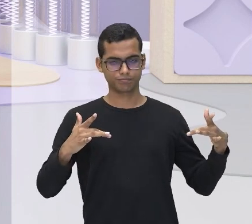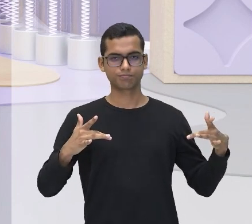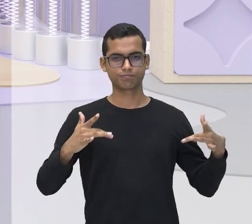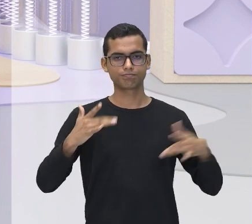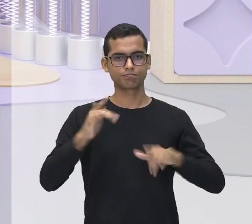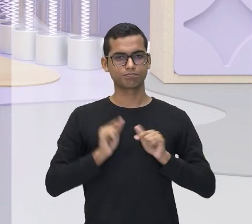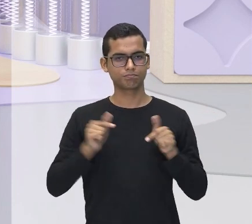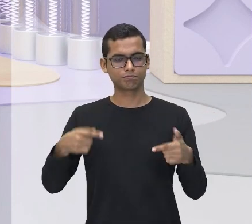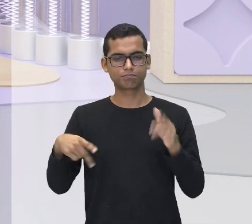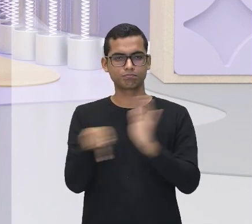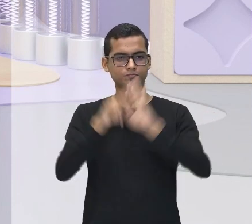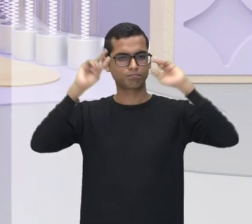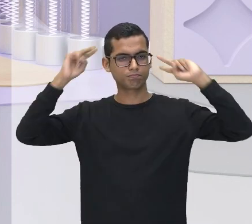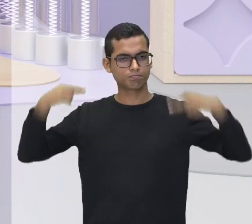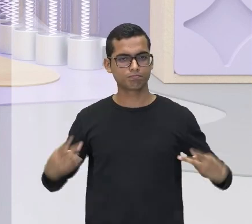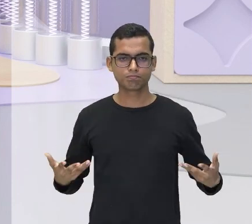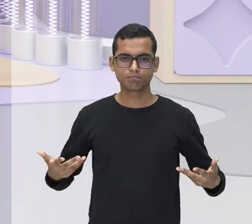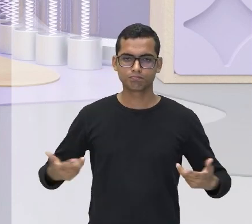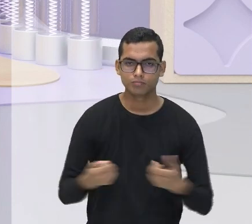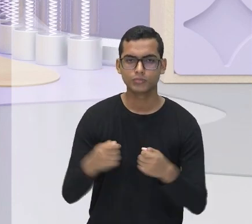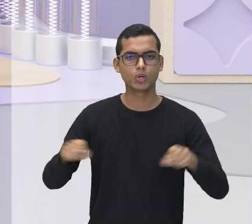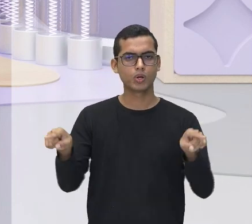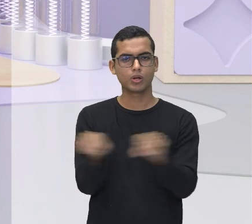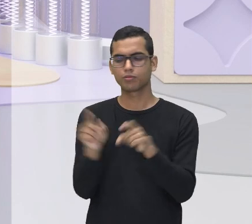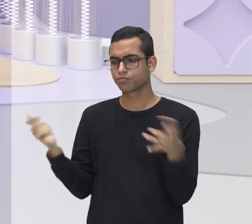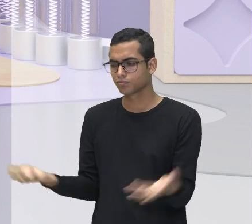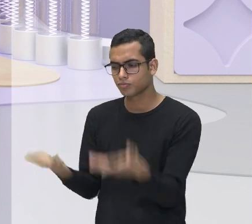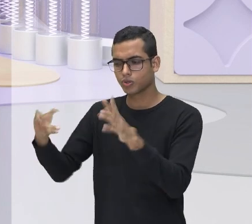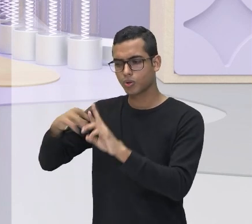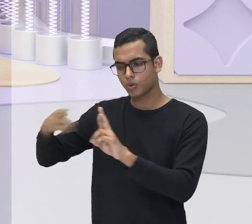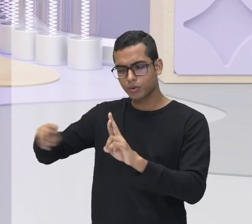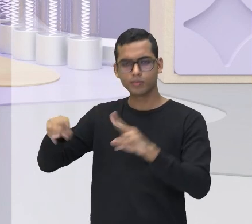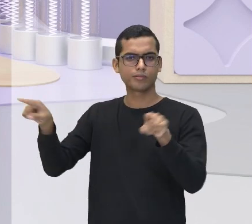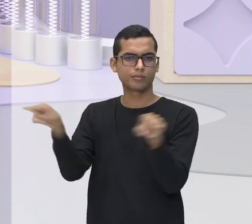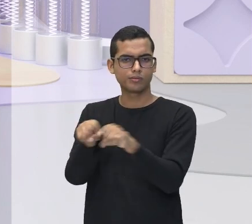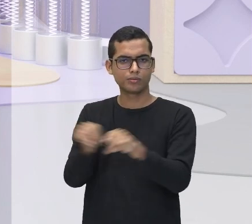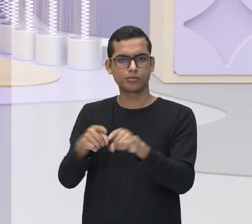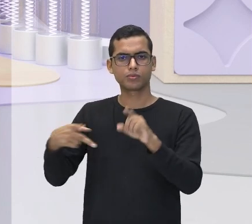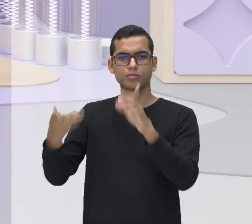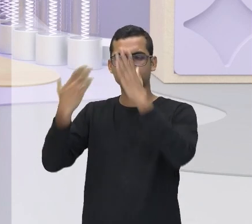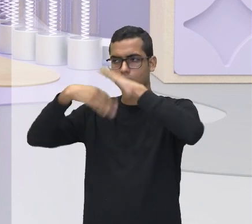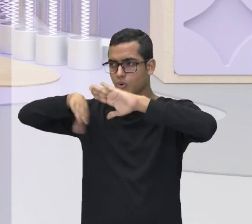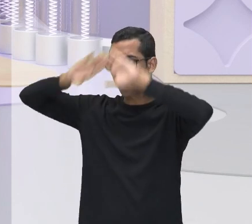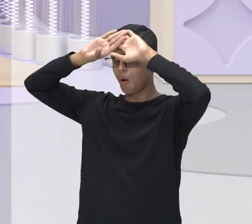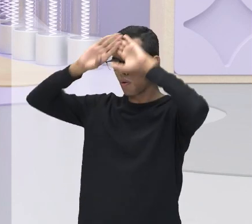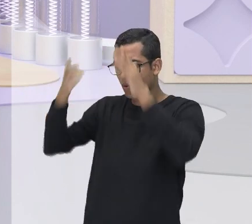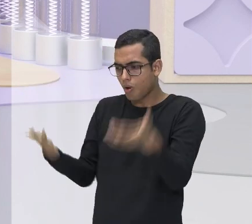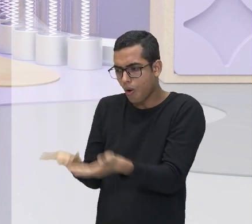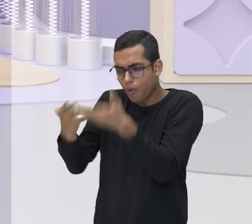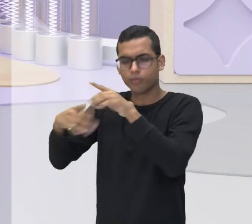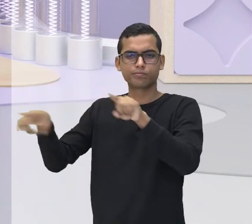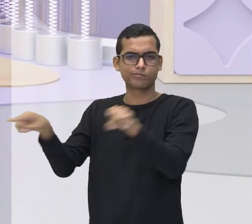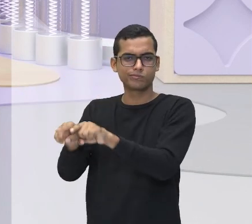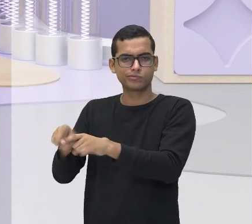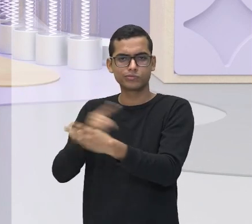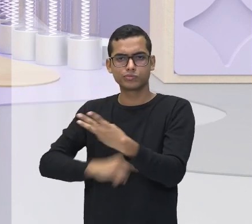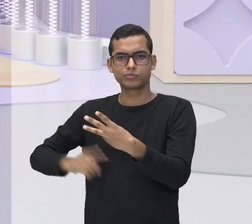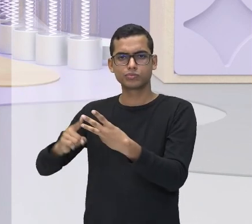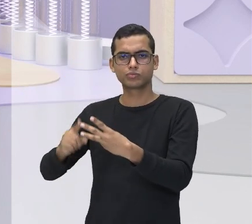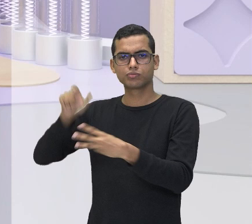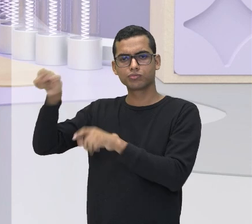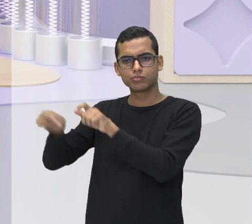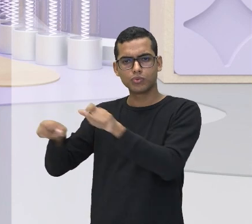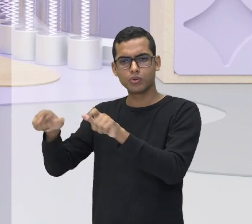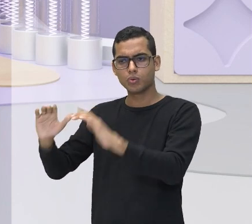prática humana, incentivada pela religião, incentivada pelos orixás, incentivada ali pelas divindades